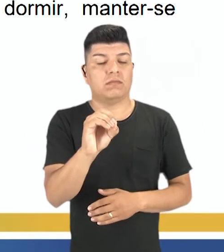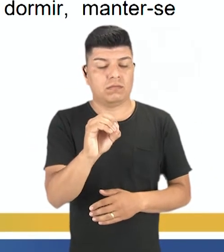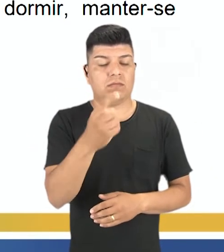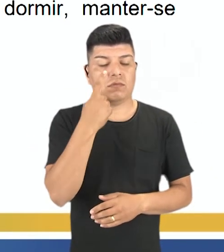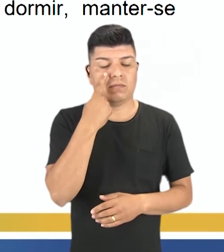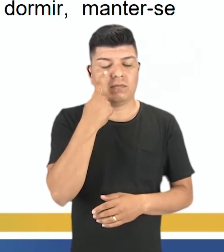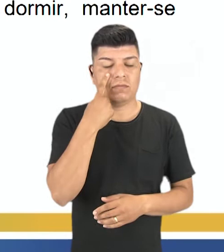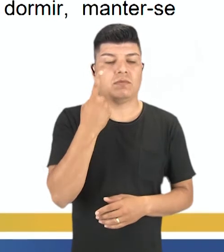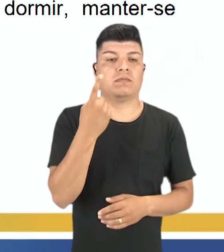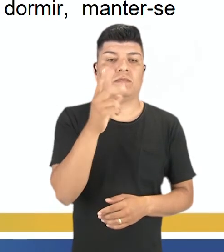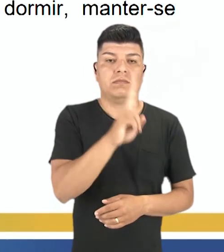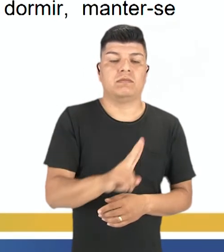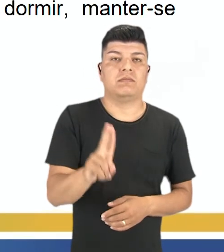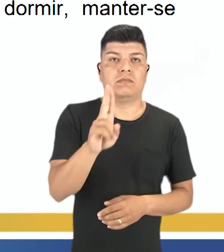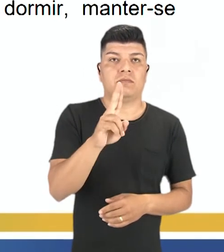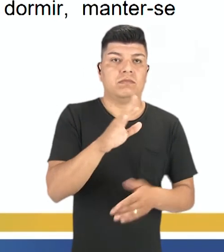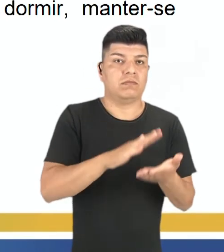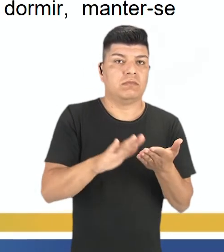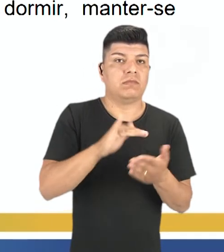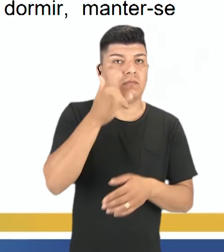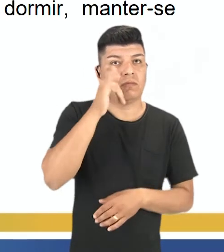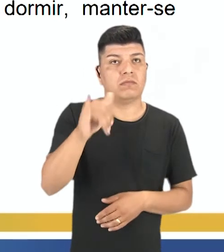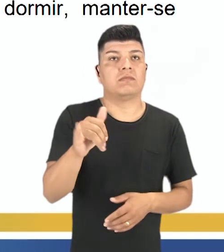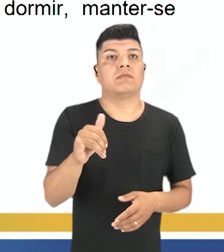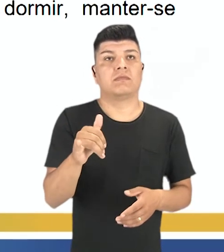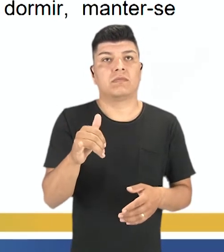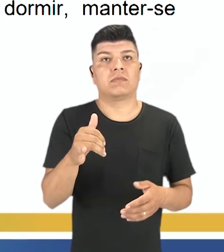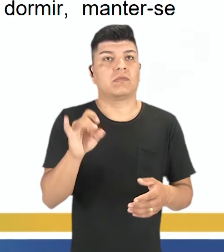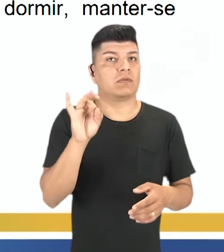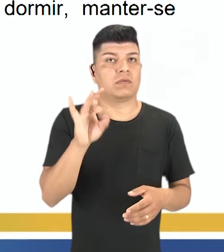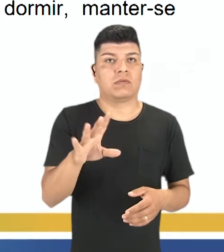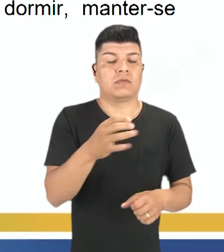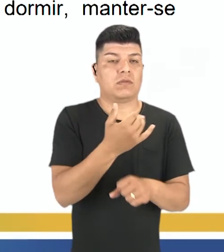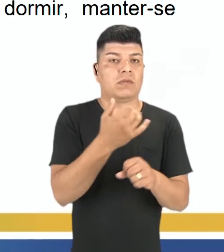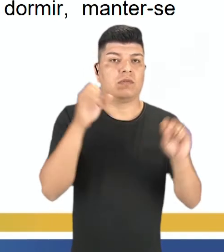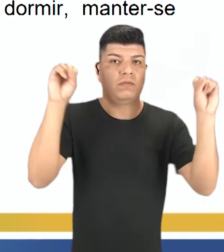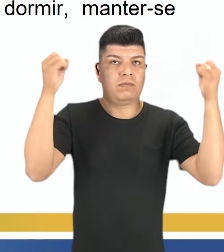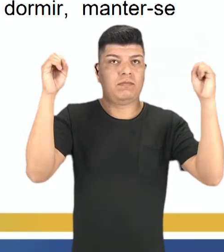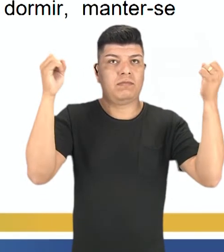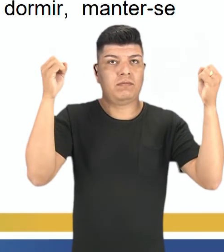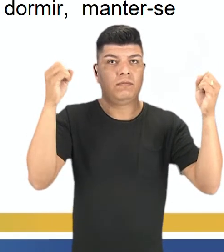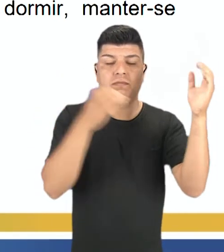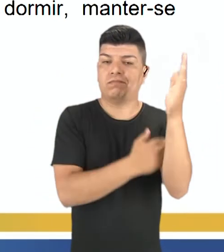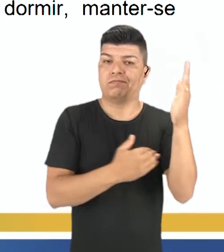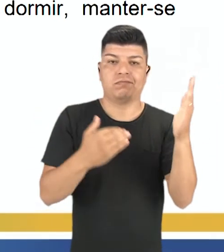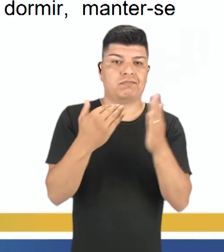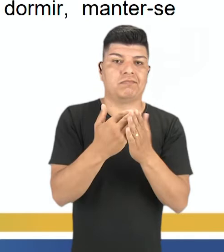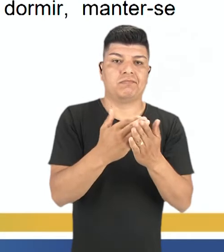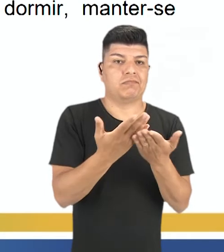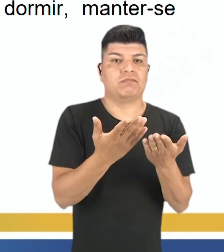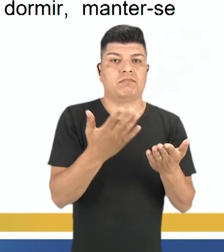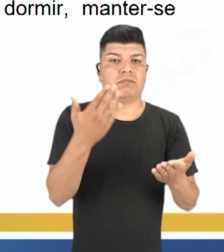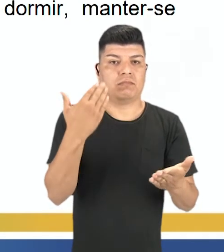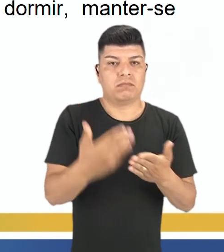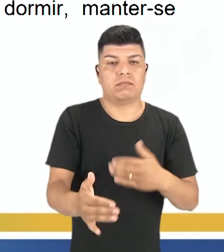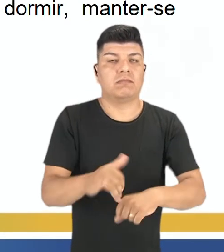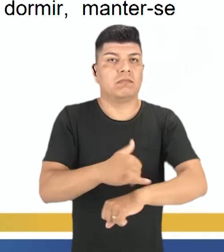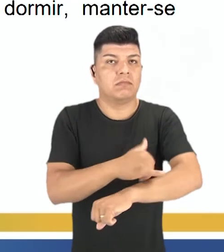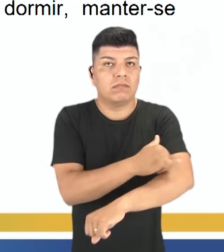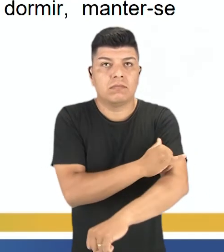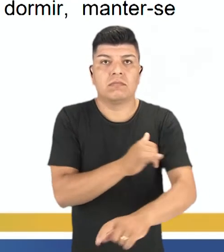consumo de energia, o comportamento sedentário se refere à realização apenas de atividades que não aumentam o gasto de energia